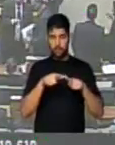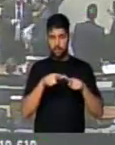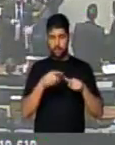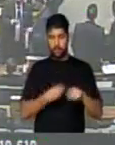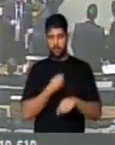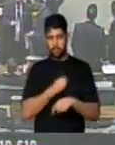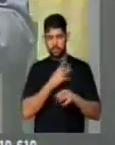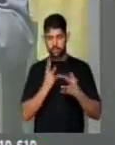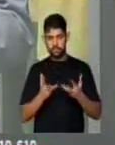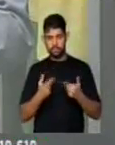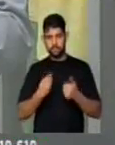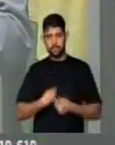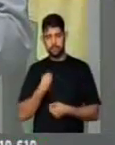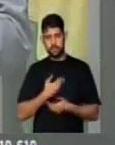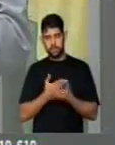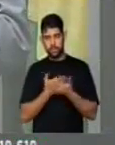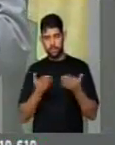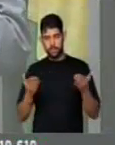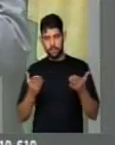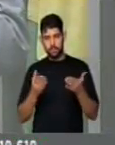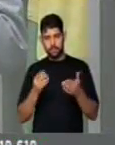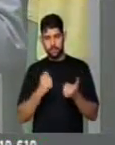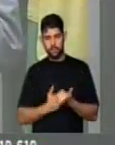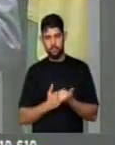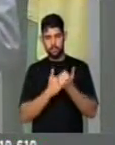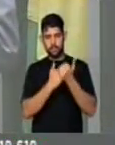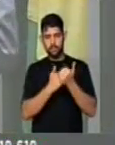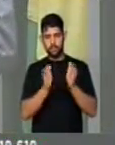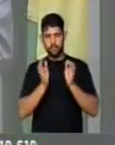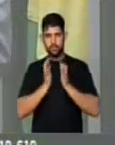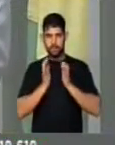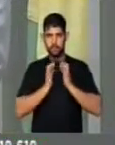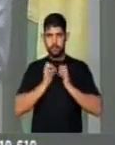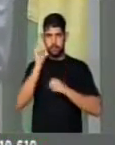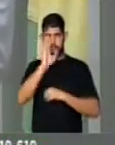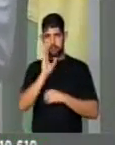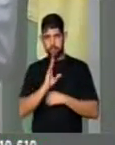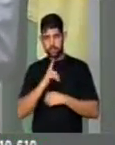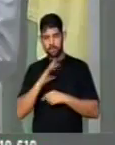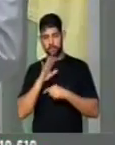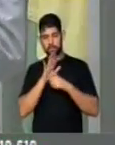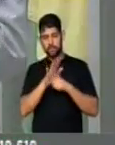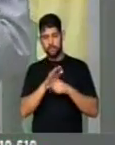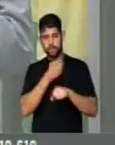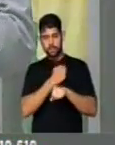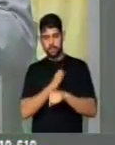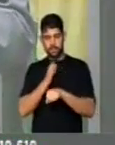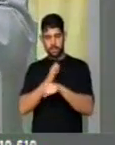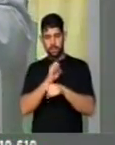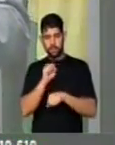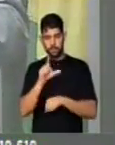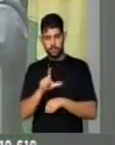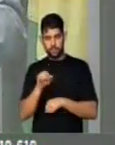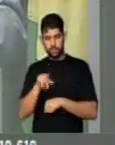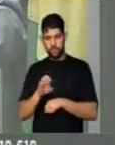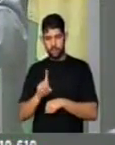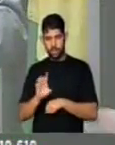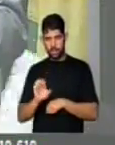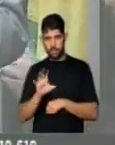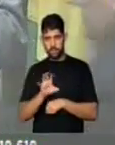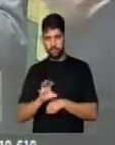concessões de privilégios em favor dos ricos do Brasil. Os estados do Sul e